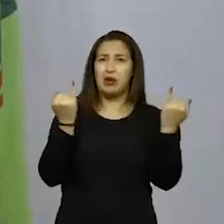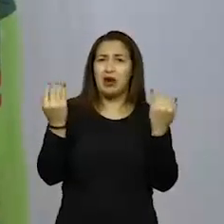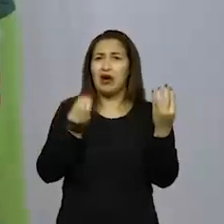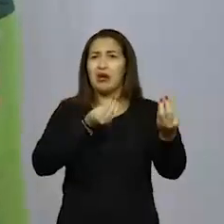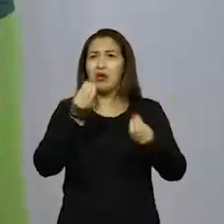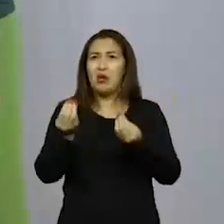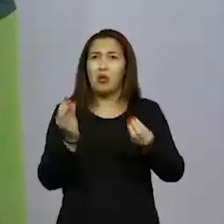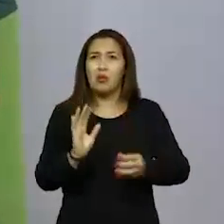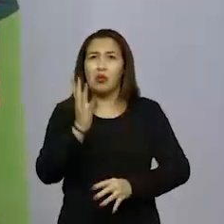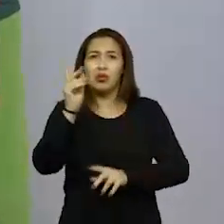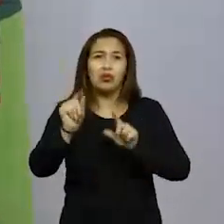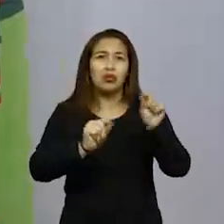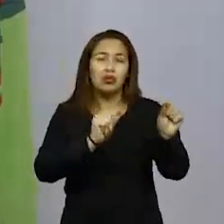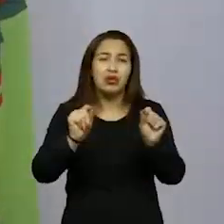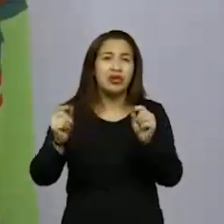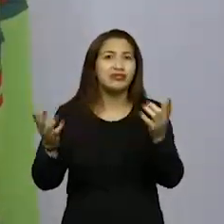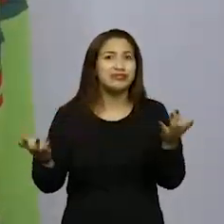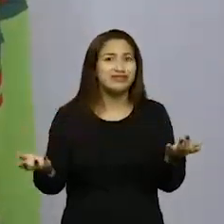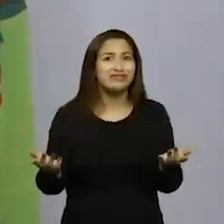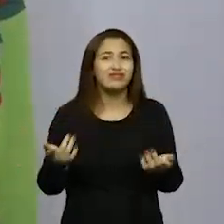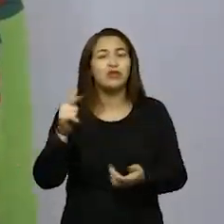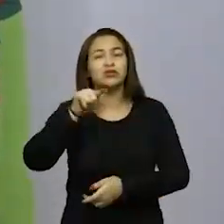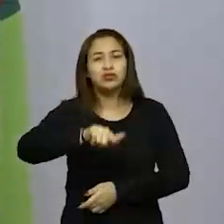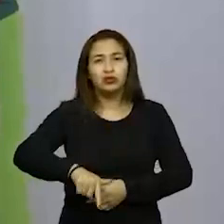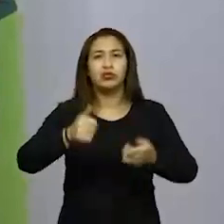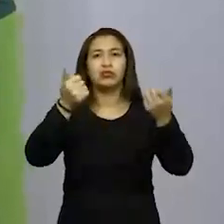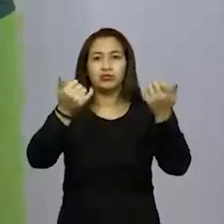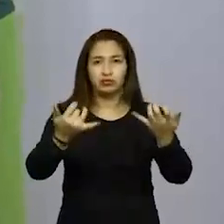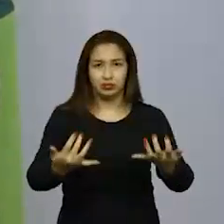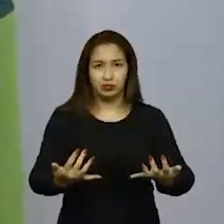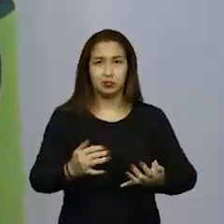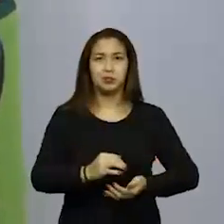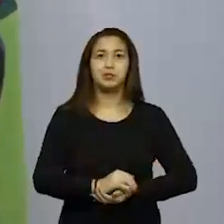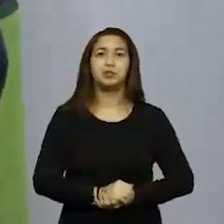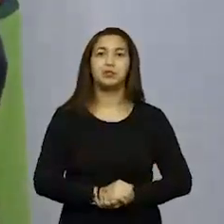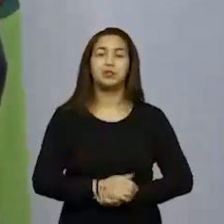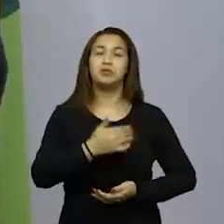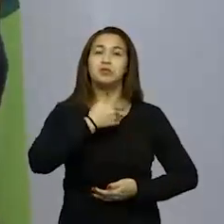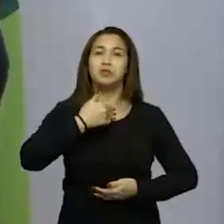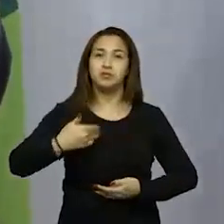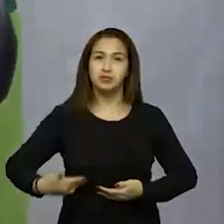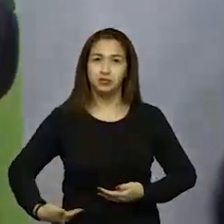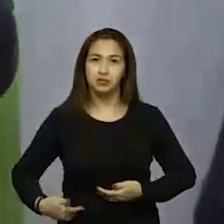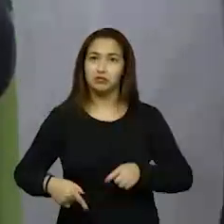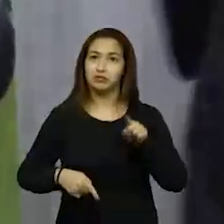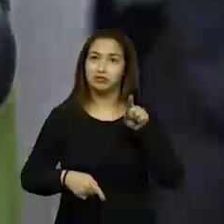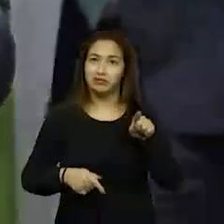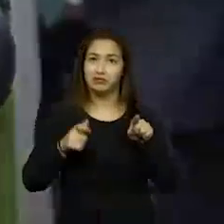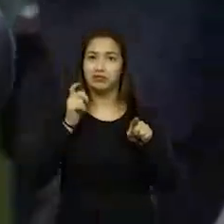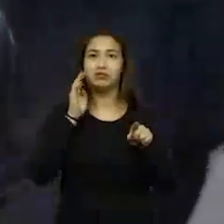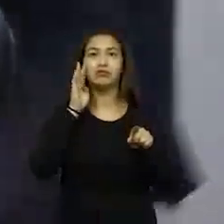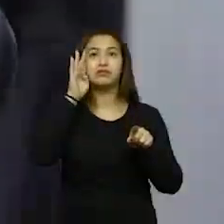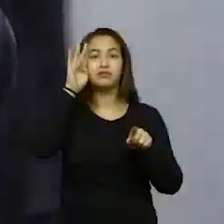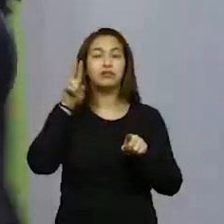acontecendo, senhoras e senhores? Eu vou repetir. O governador, ao